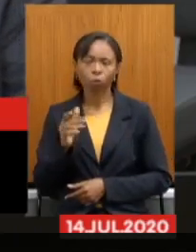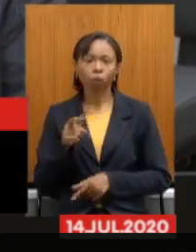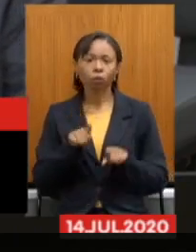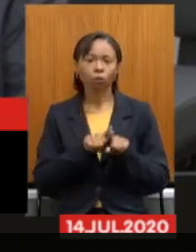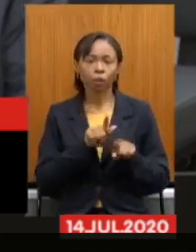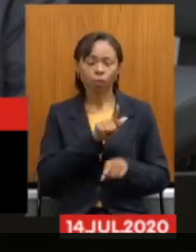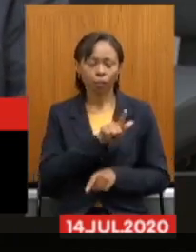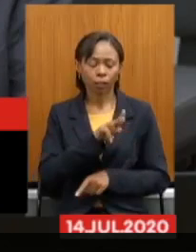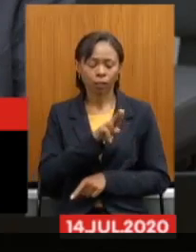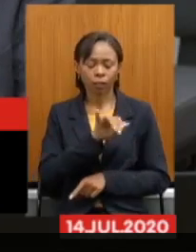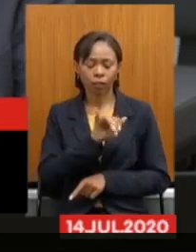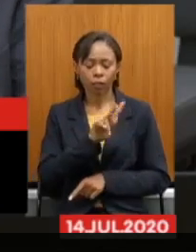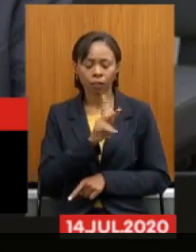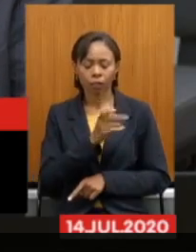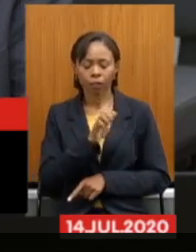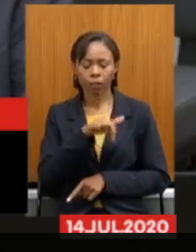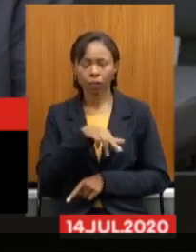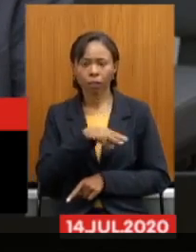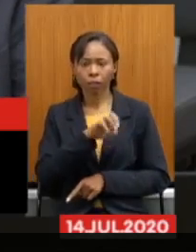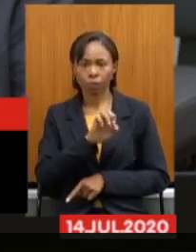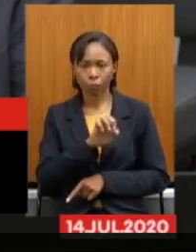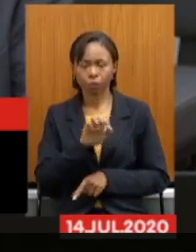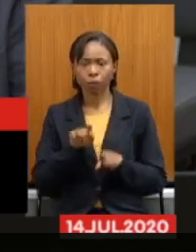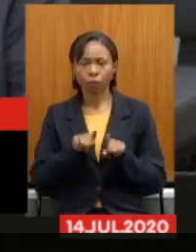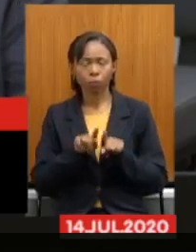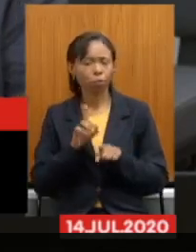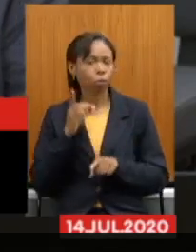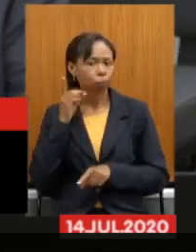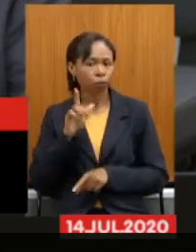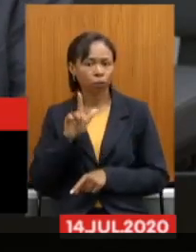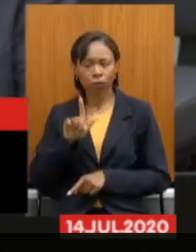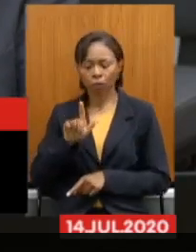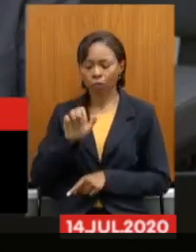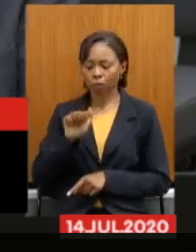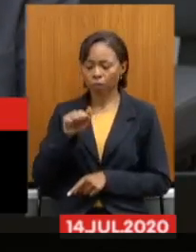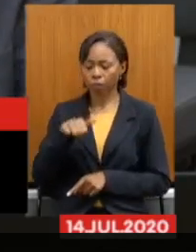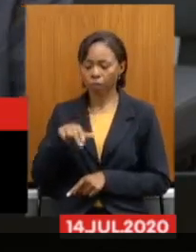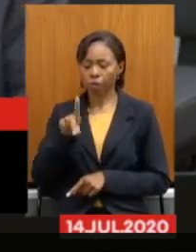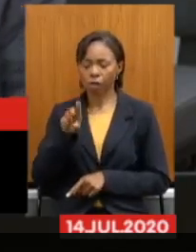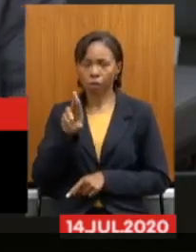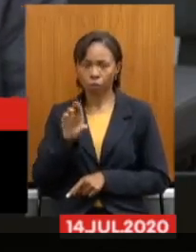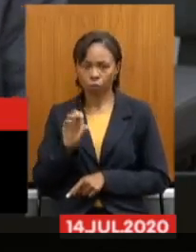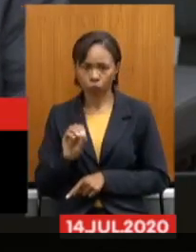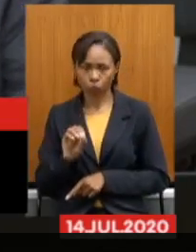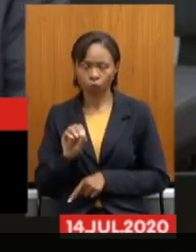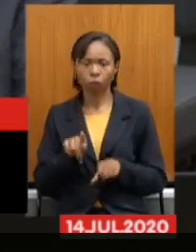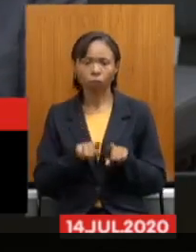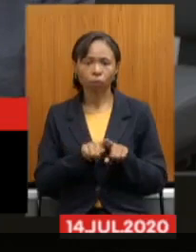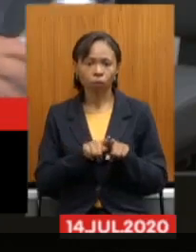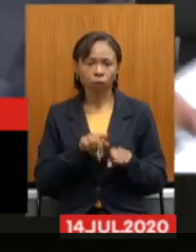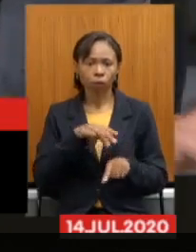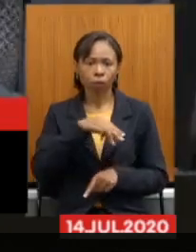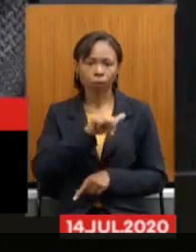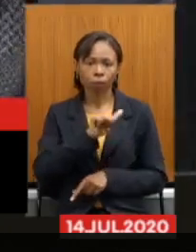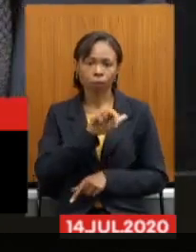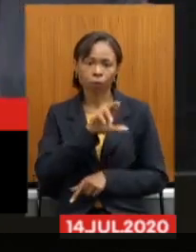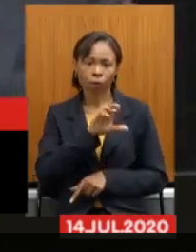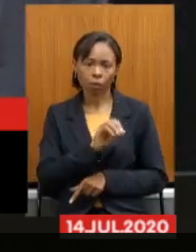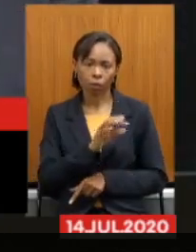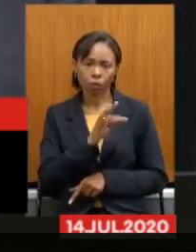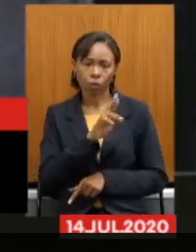da Cunha, também do deputado Leandro Genaro e do deputado Mauro